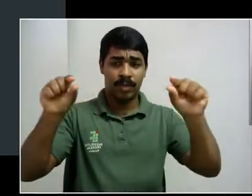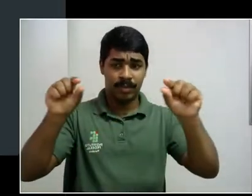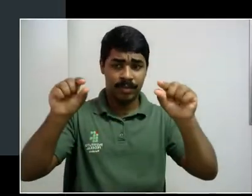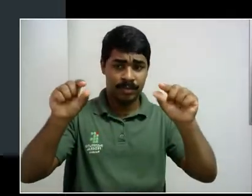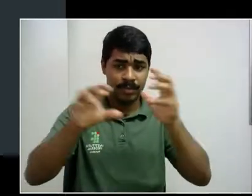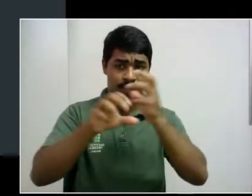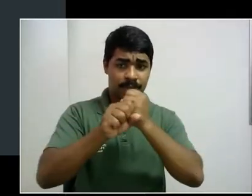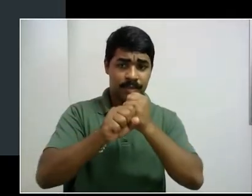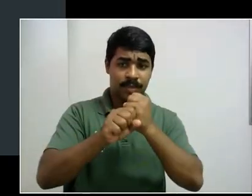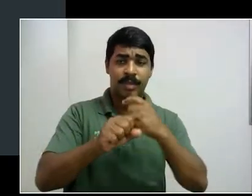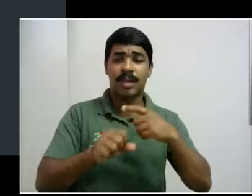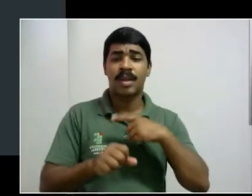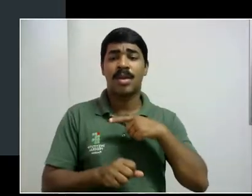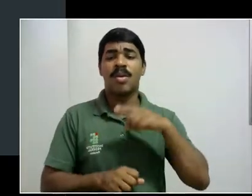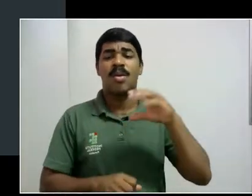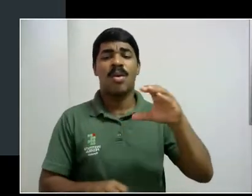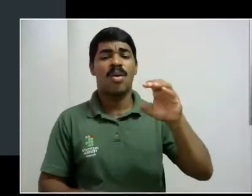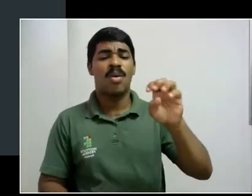vale 2.